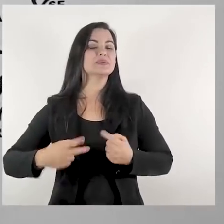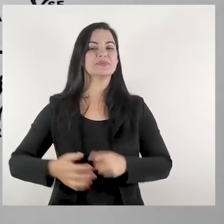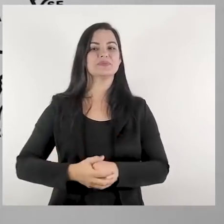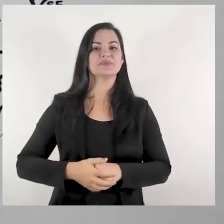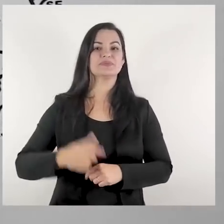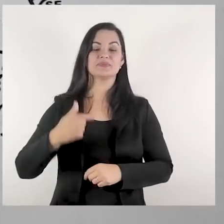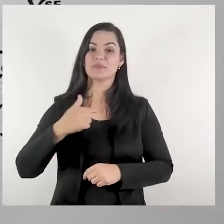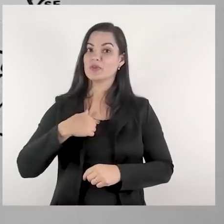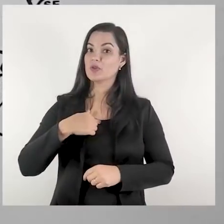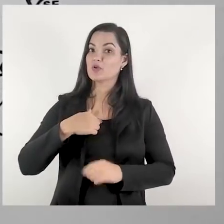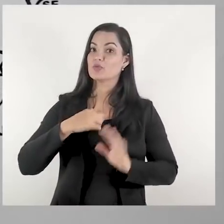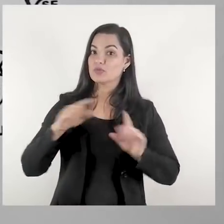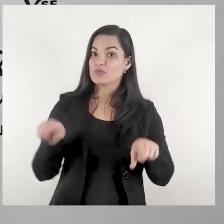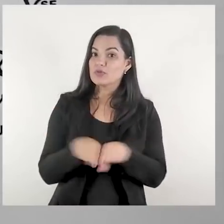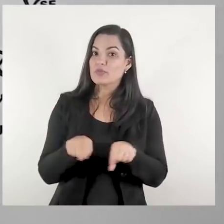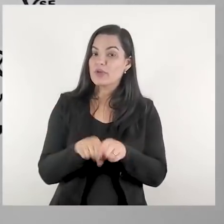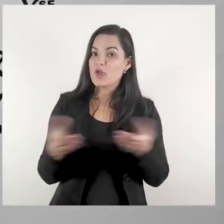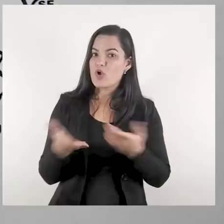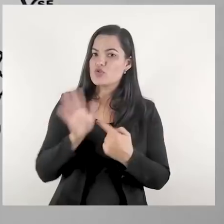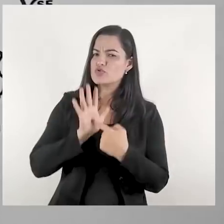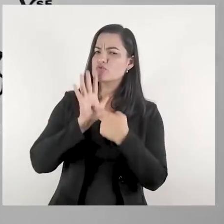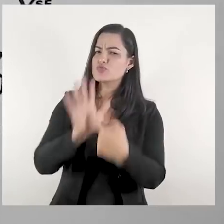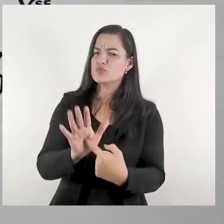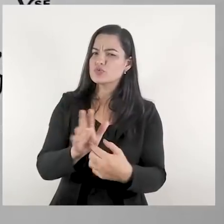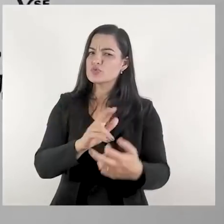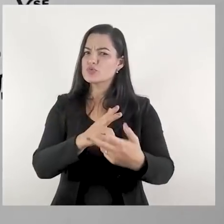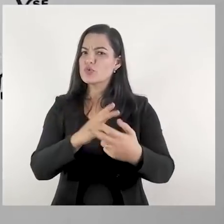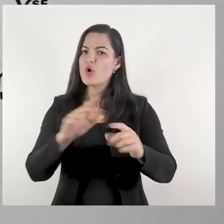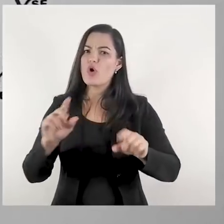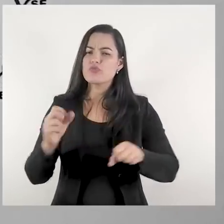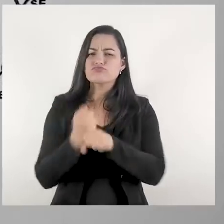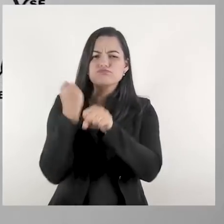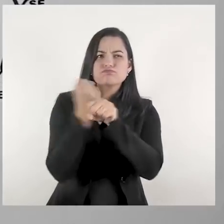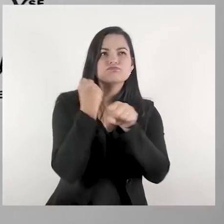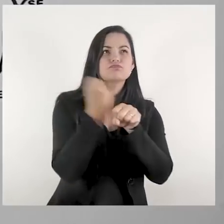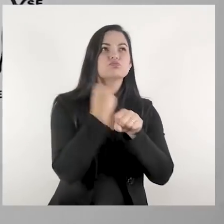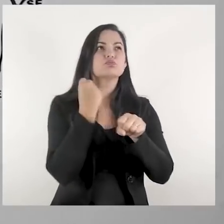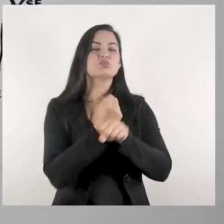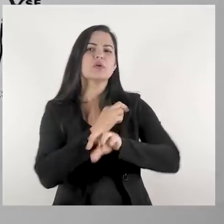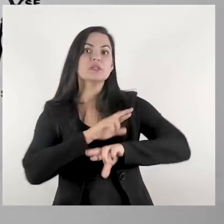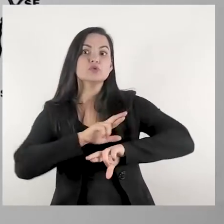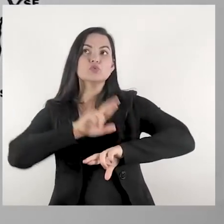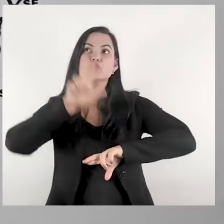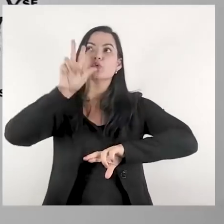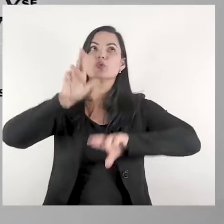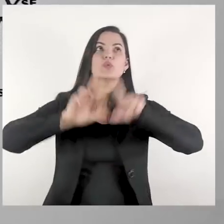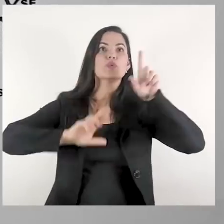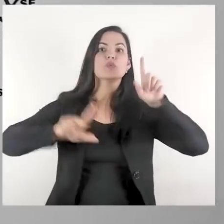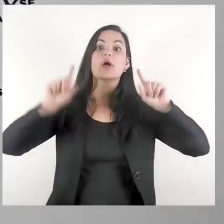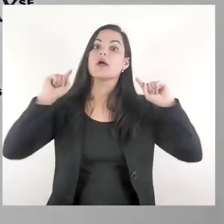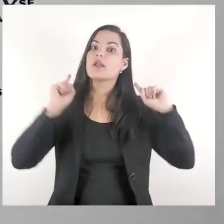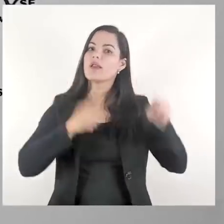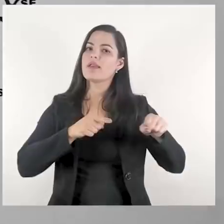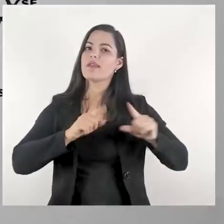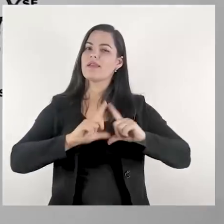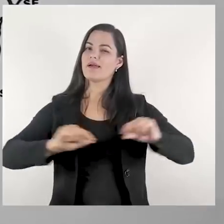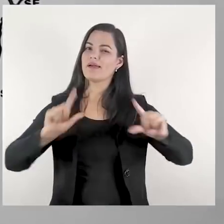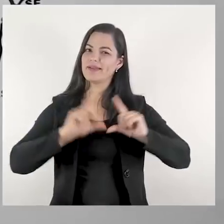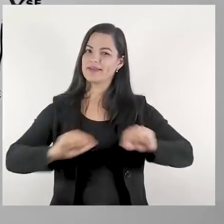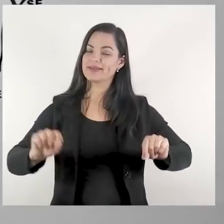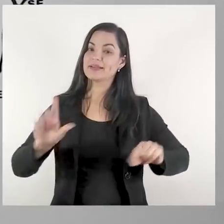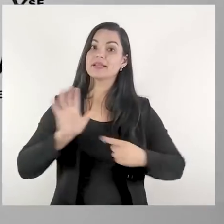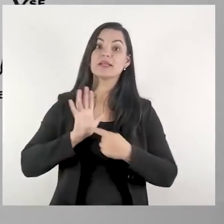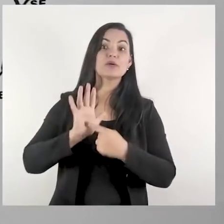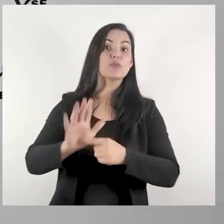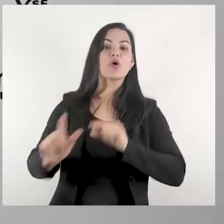parte, eu já te mostrei hoje algumas construções diferentes que nós temos lá em Brasília, que